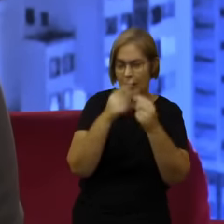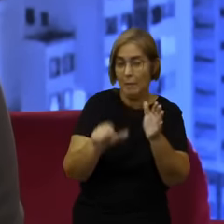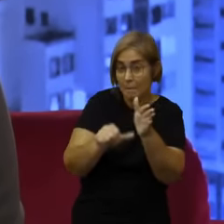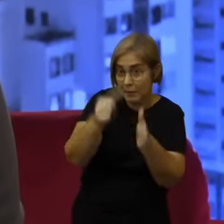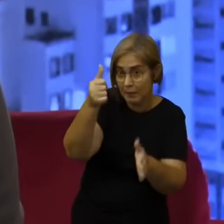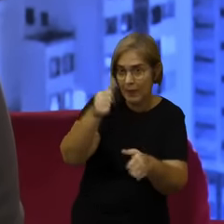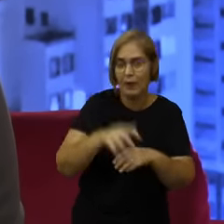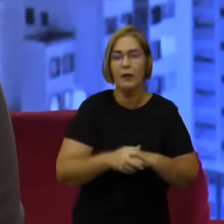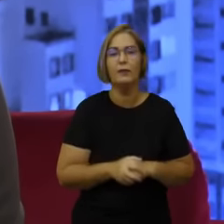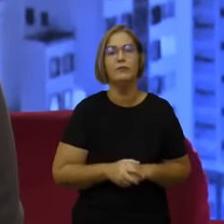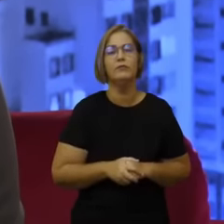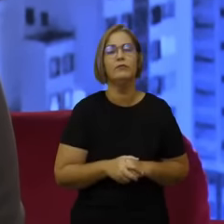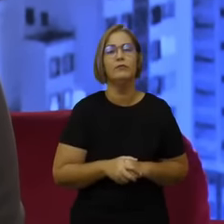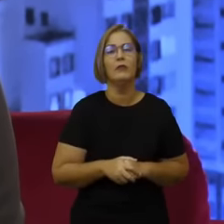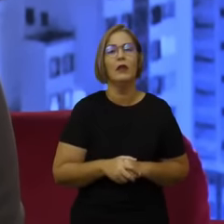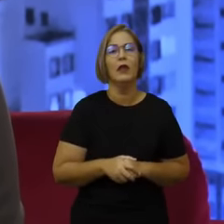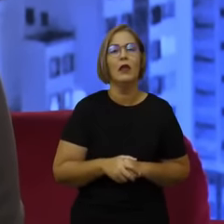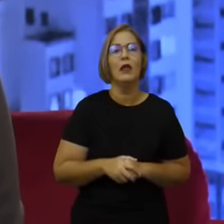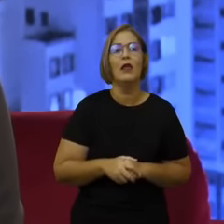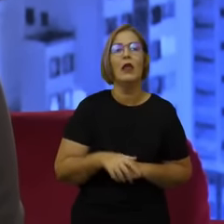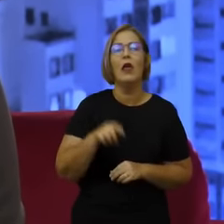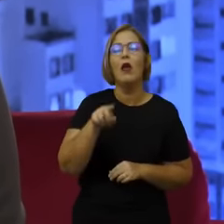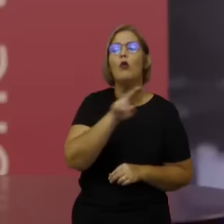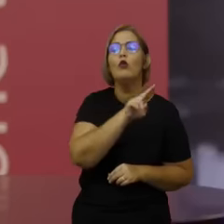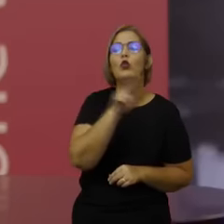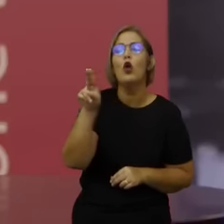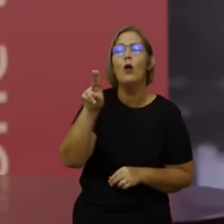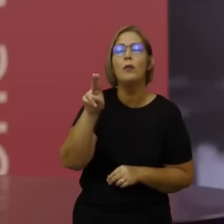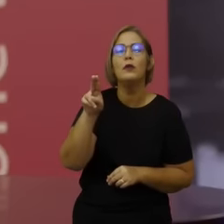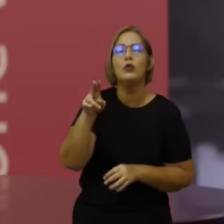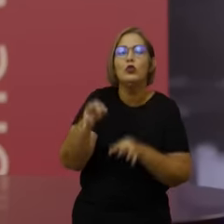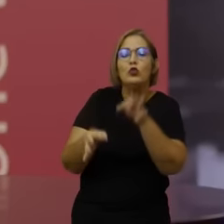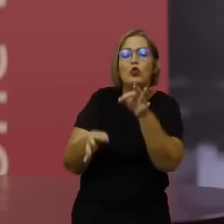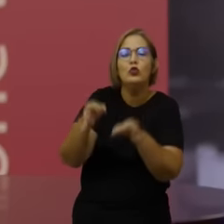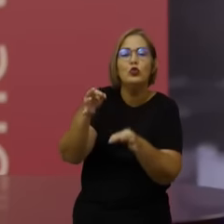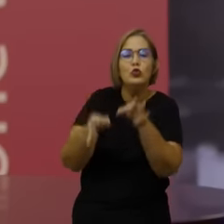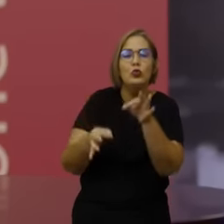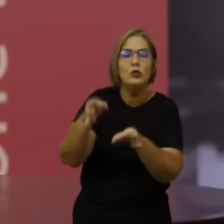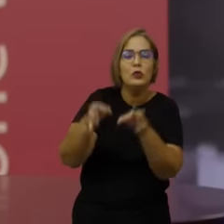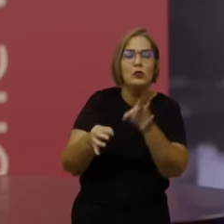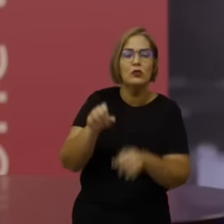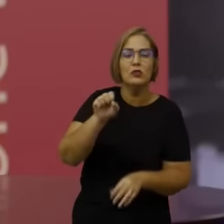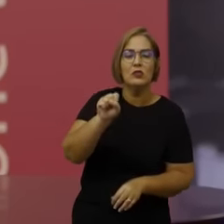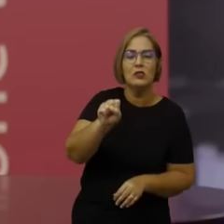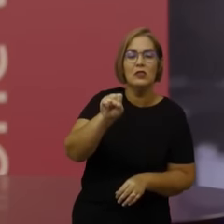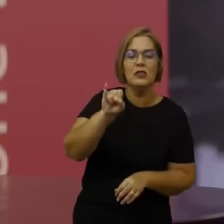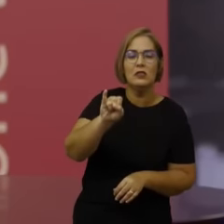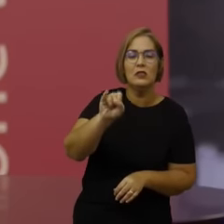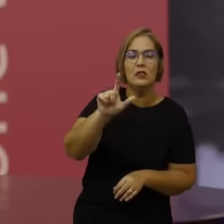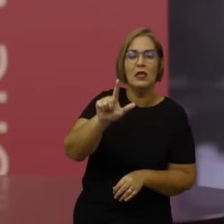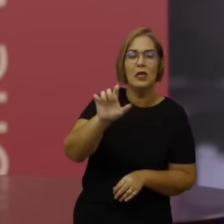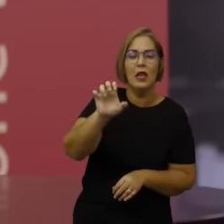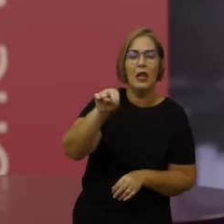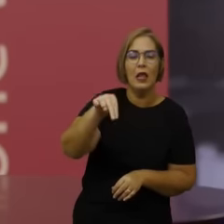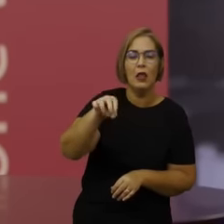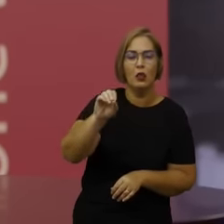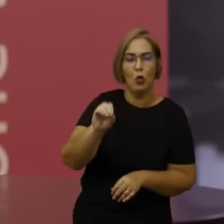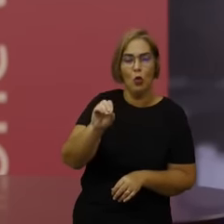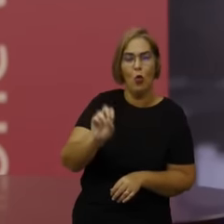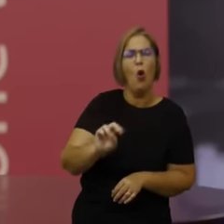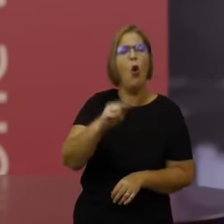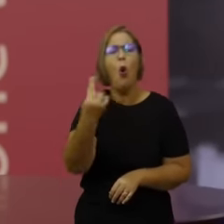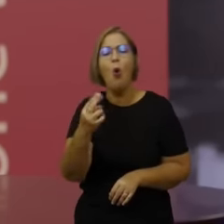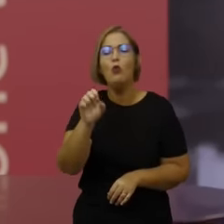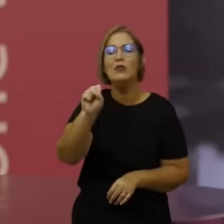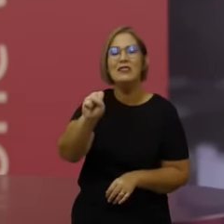aquilo que nós chamamos de o julgamento ou o juízo de Sileno ou o juízo do sátiro. Ora, o que é